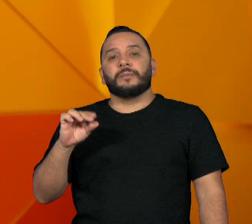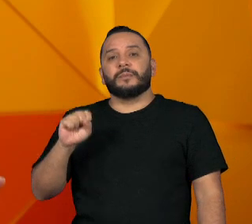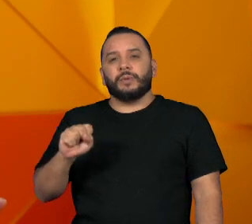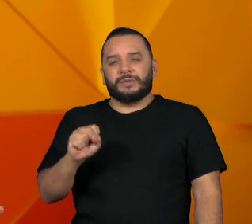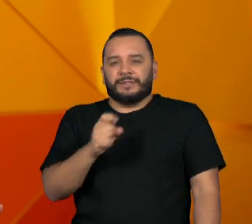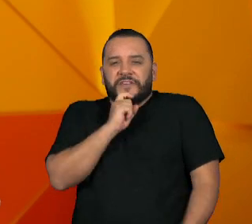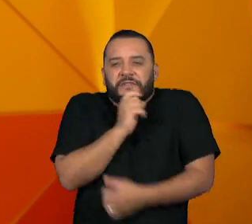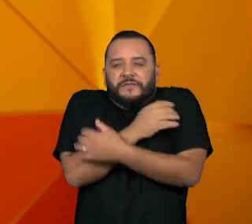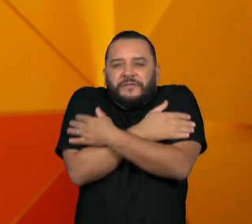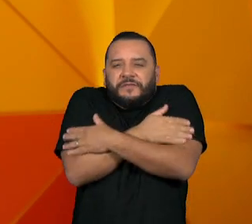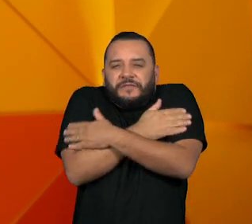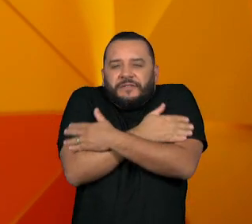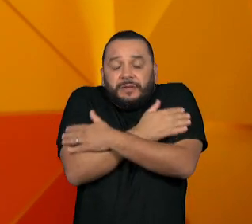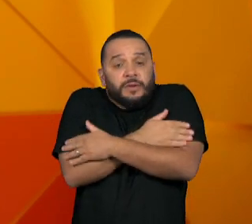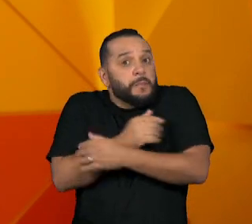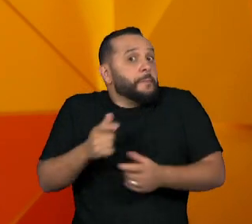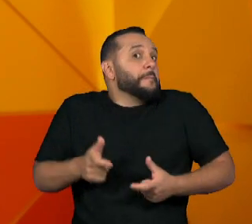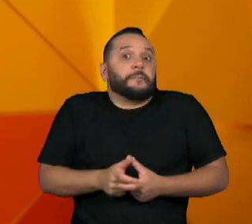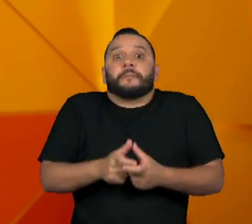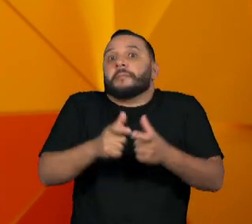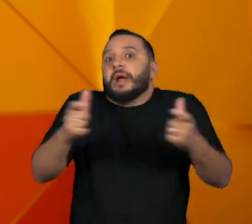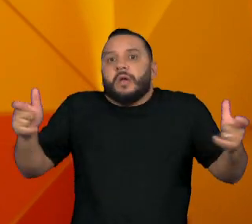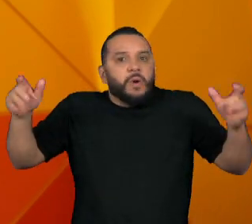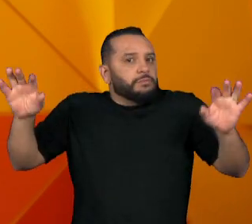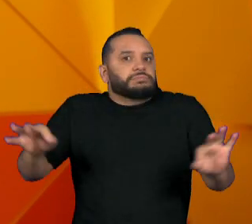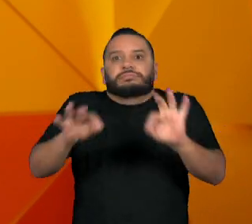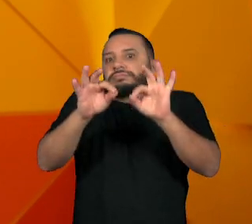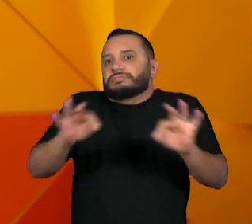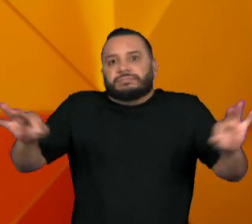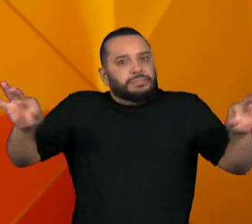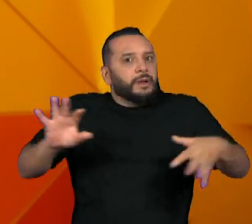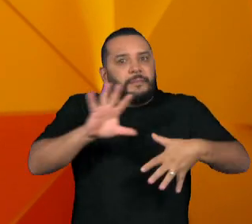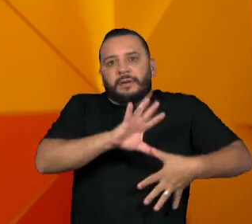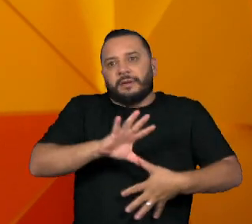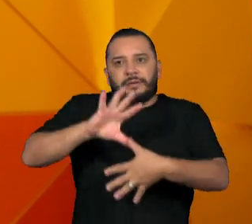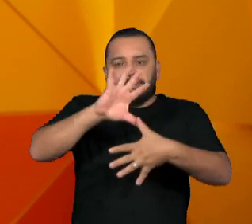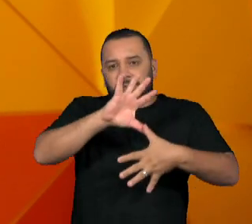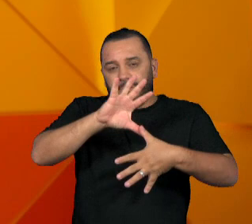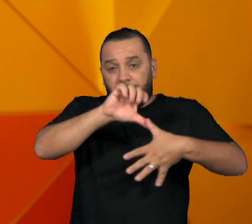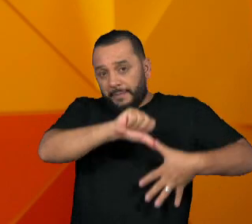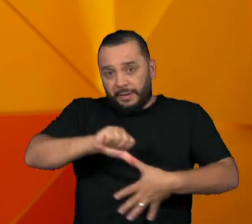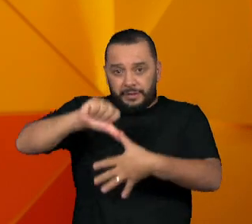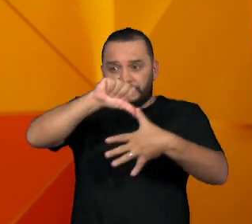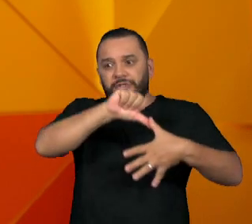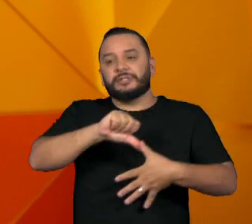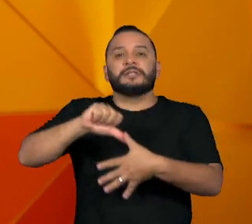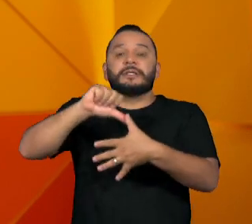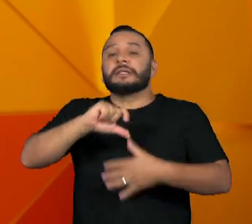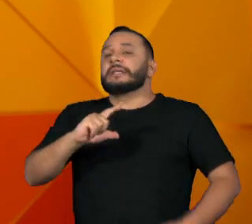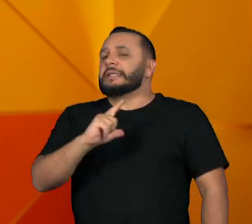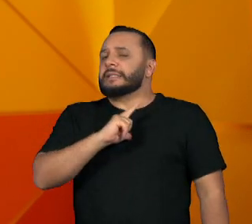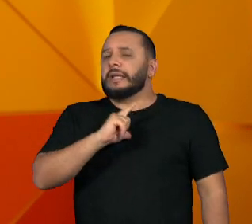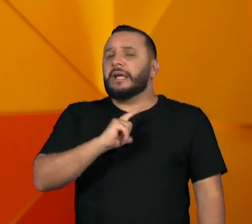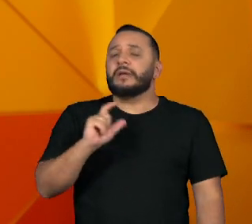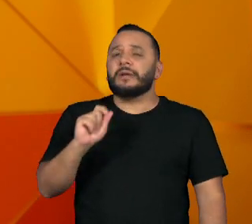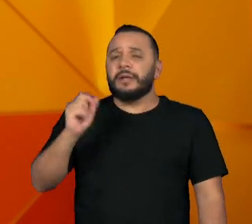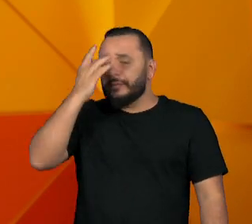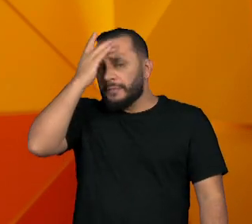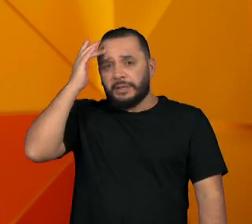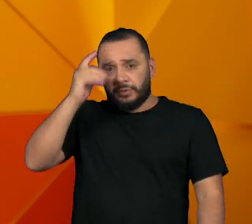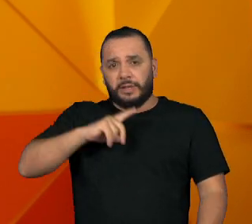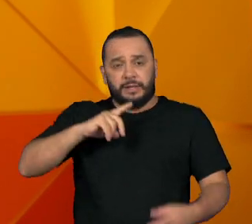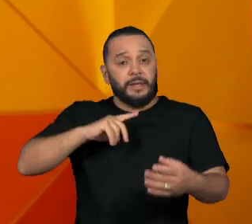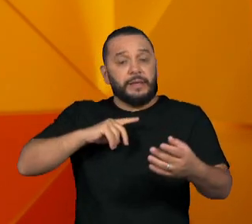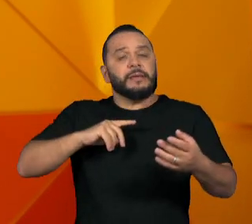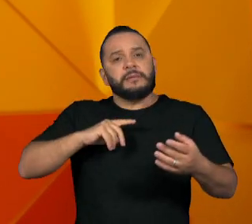América Latina. Tradicionalmente, o fechamento é feito pela orquestra formada por bolsistas do festival e da academia